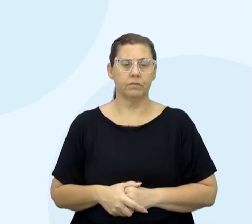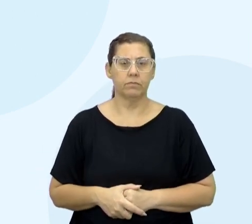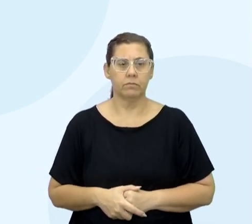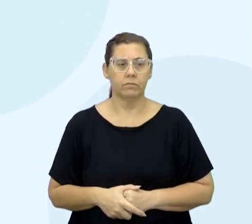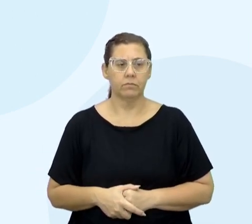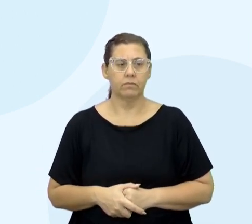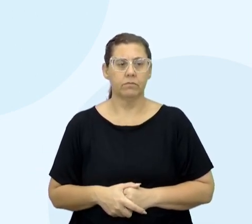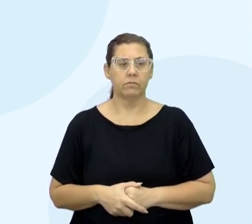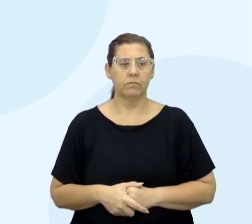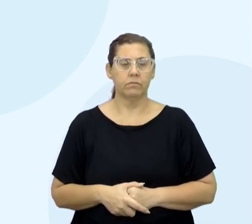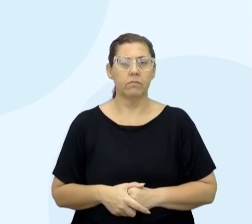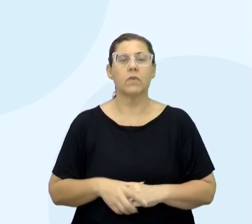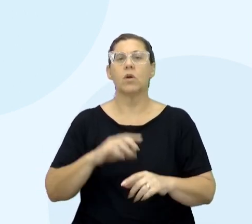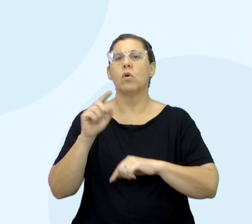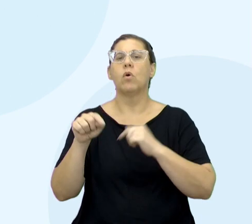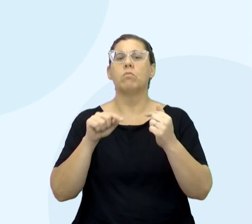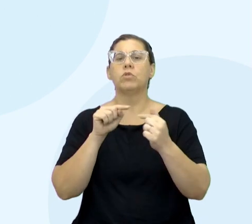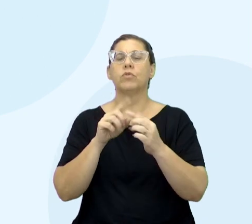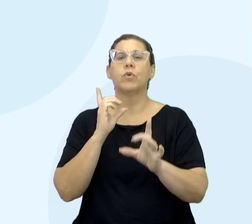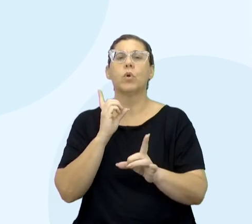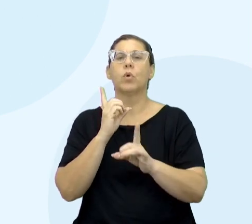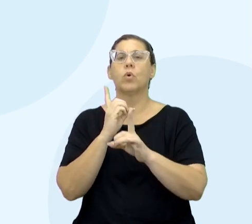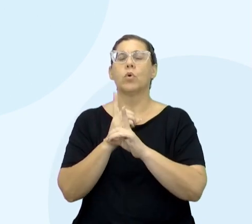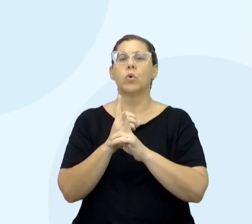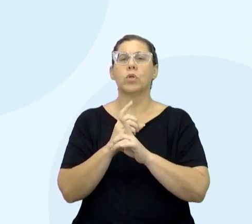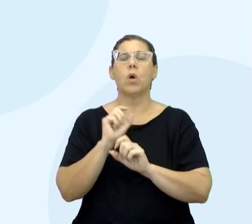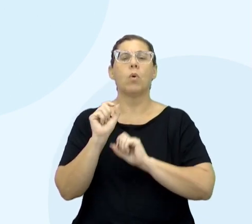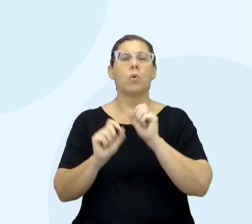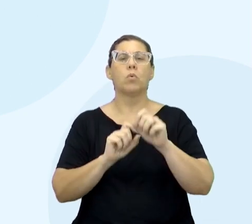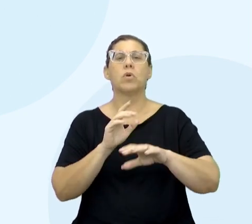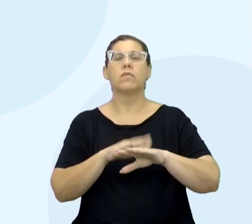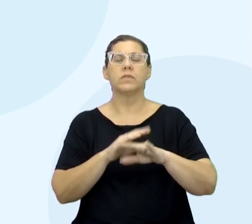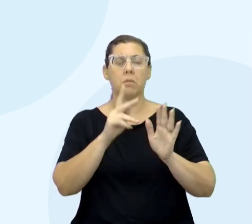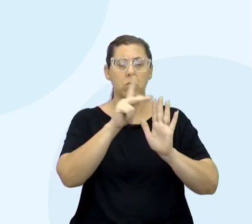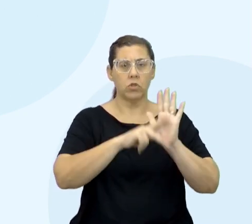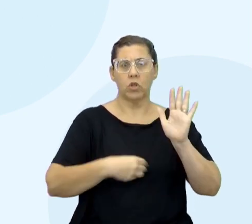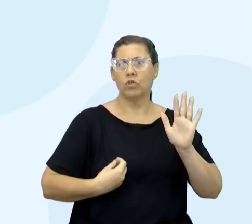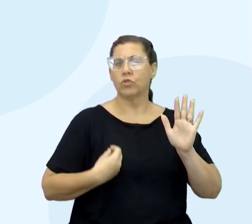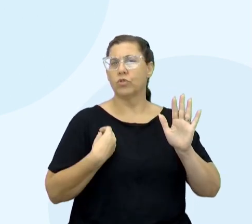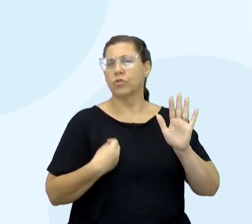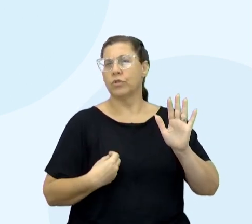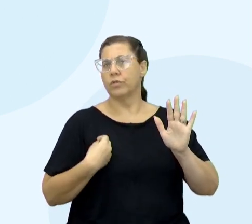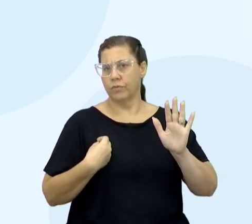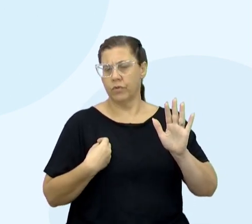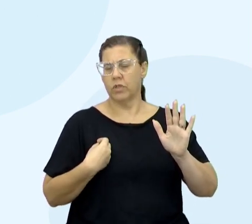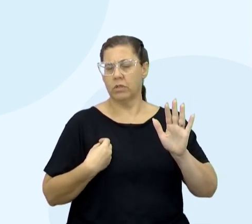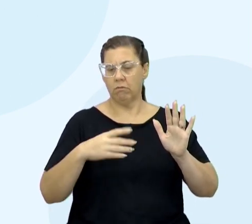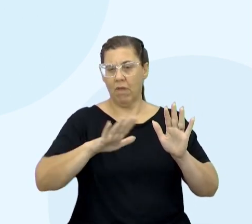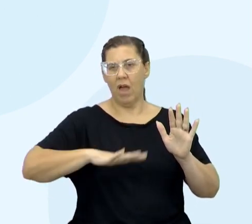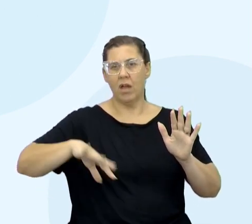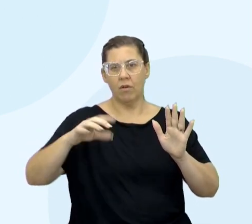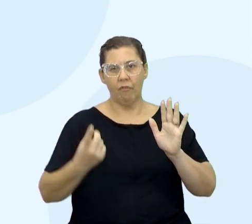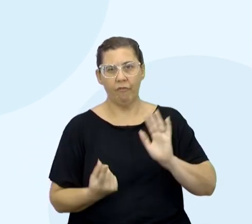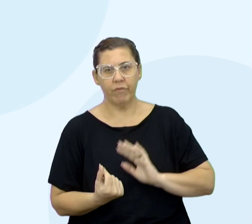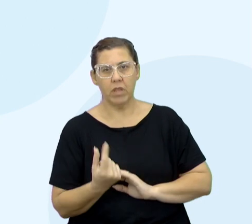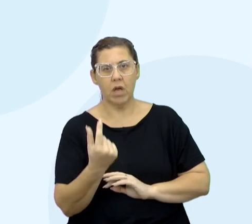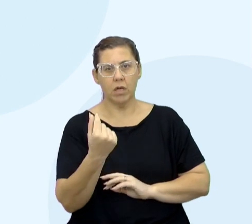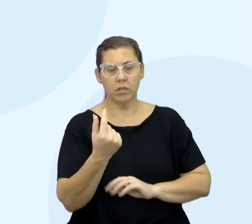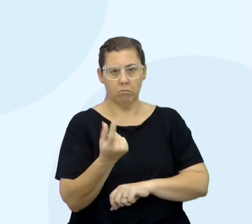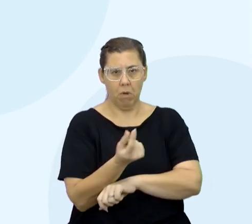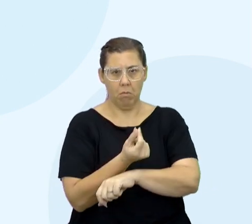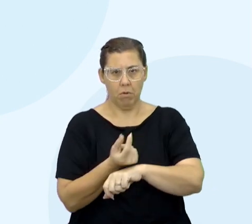Então, o objetivo é identificar em que medida seus projetos de vida devem considerar aspectos financeiros, né? Então, a gente está falando